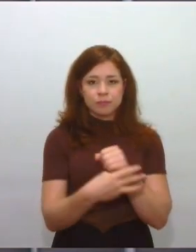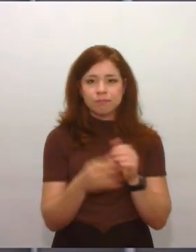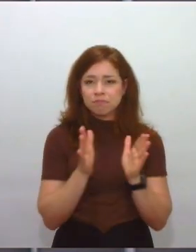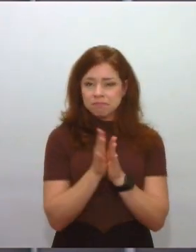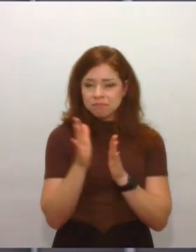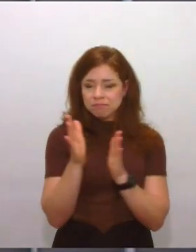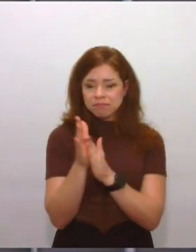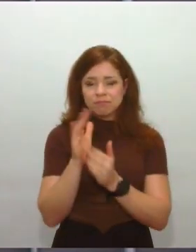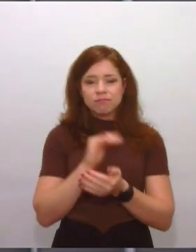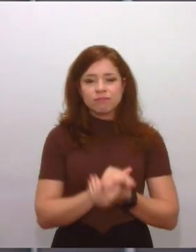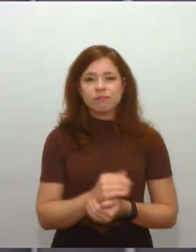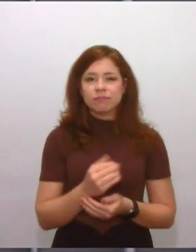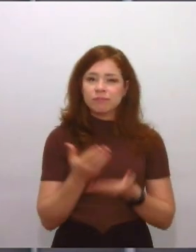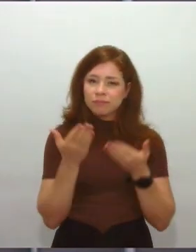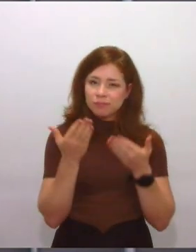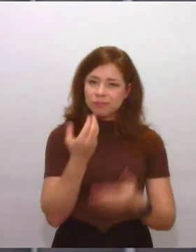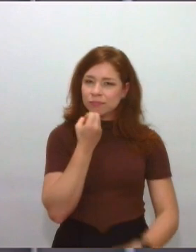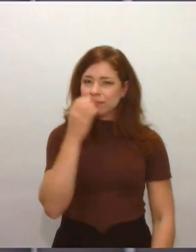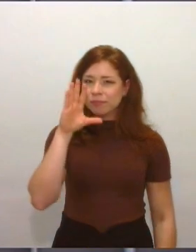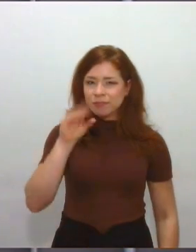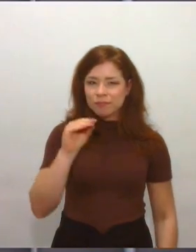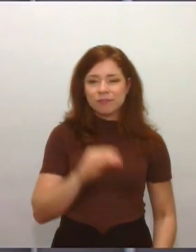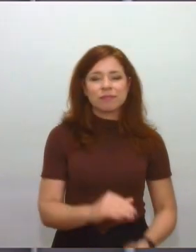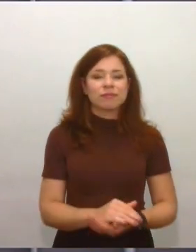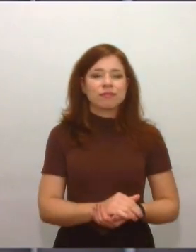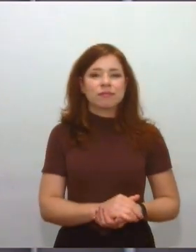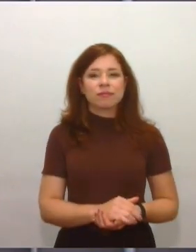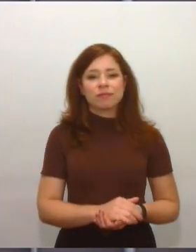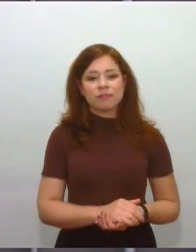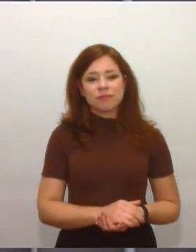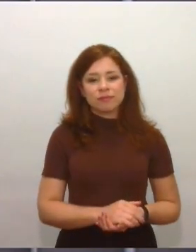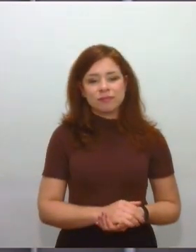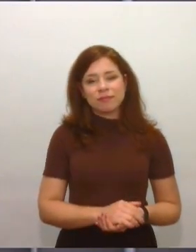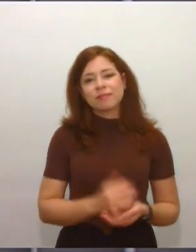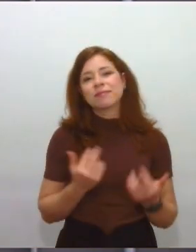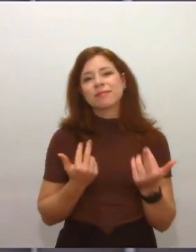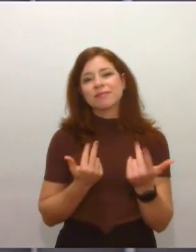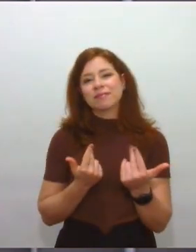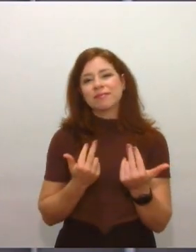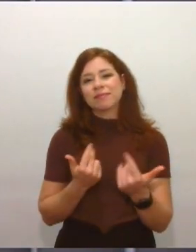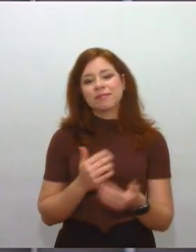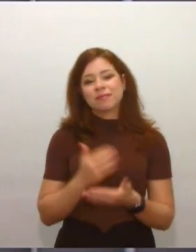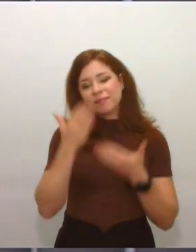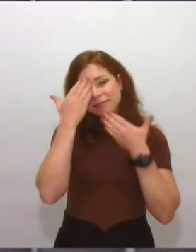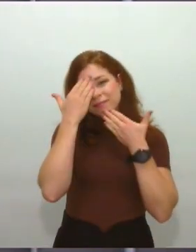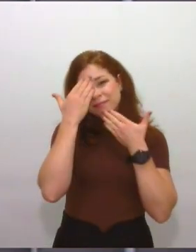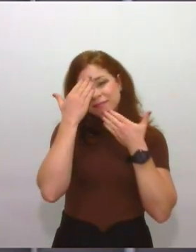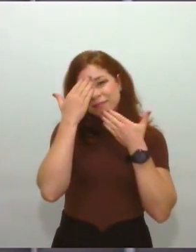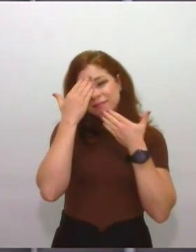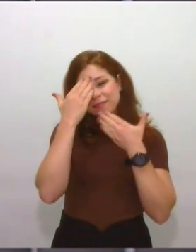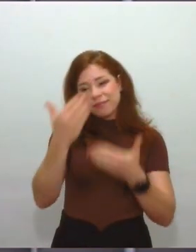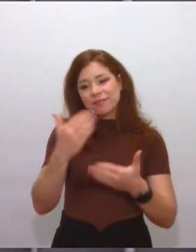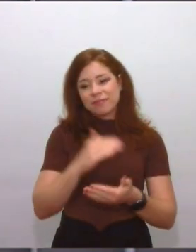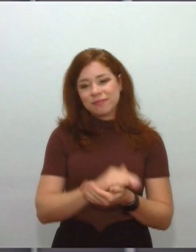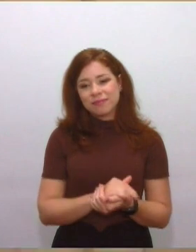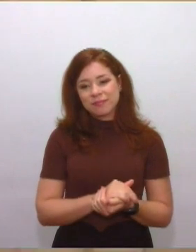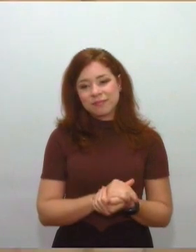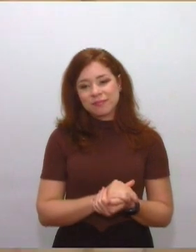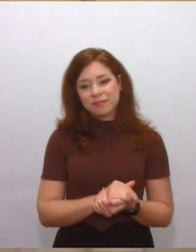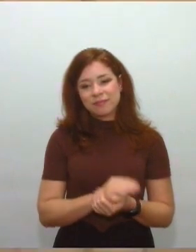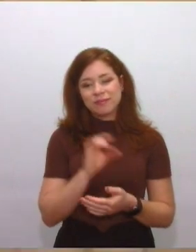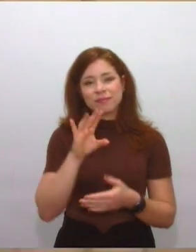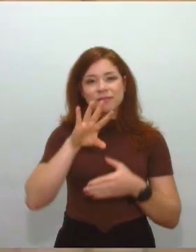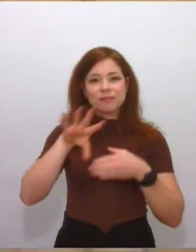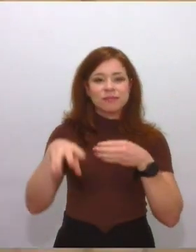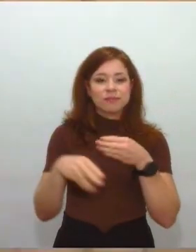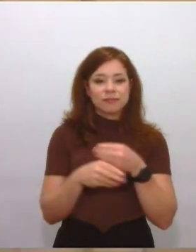você tenha uma boa noite. Você também, tá? Muito obrigado. E só reforçar o convite, quero convidar